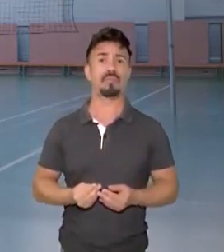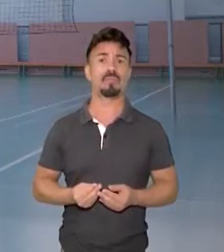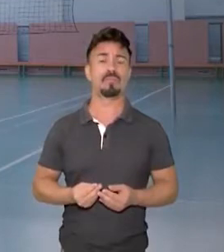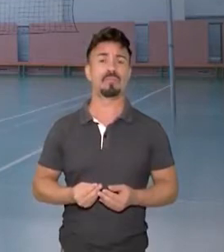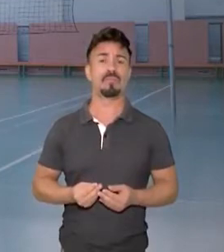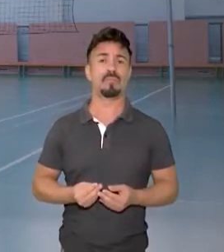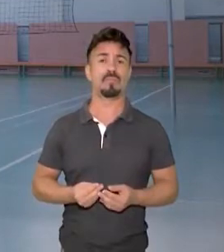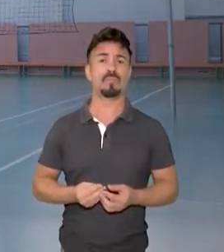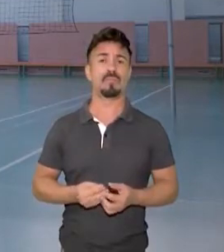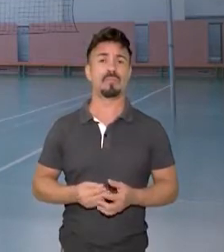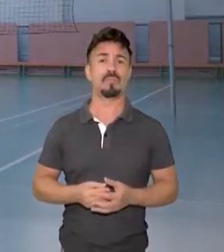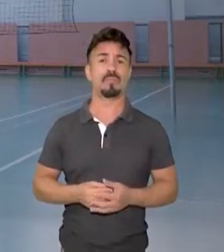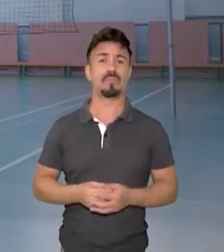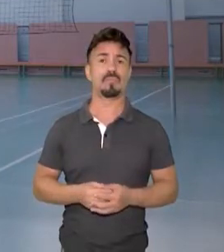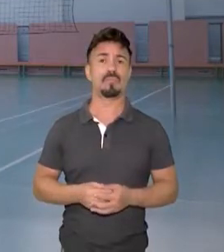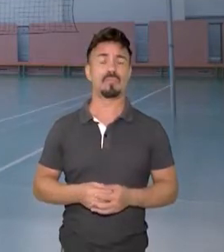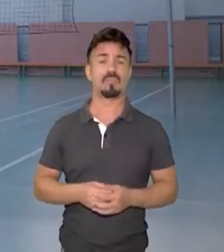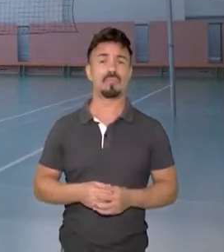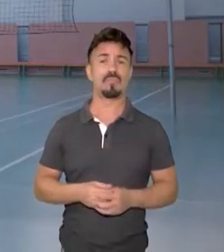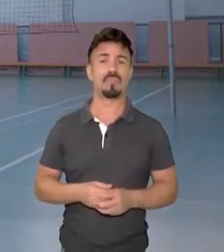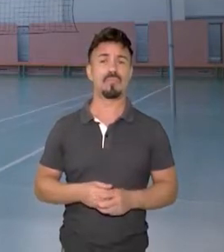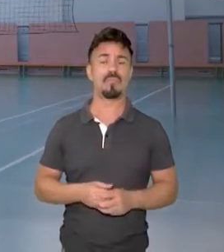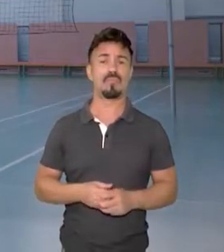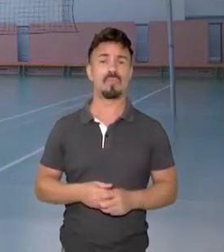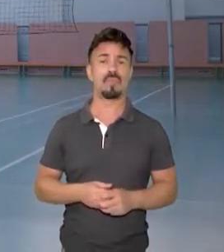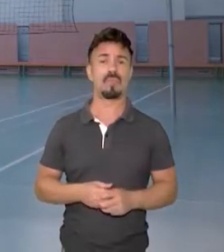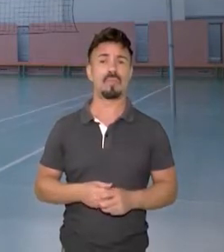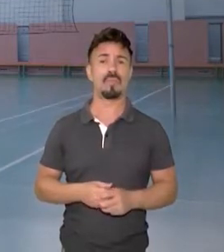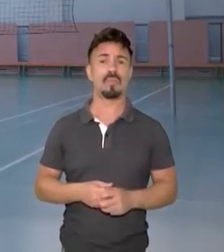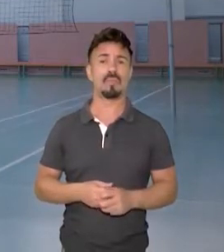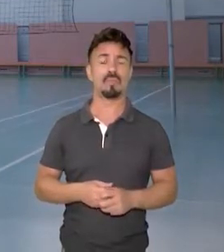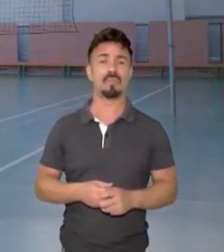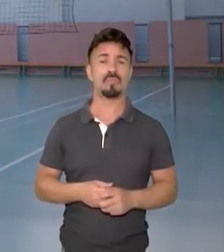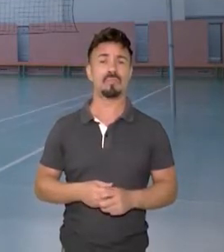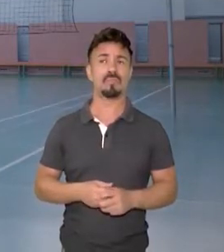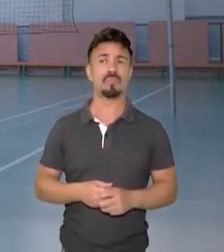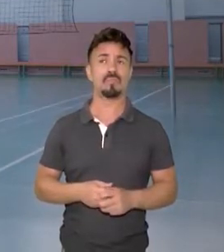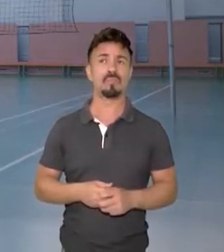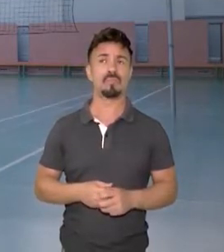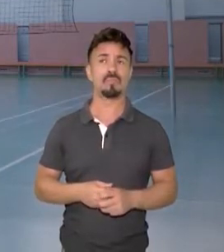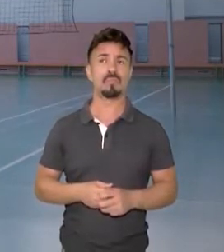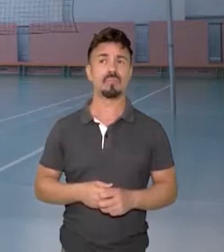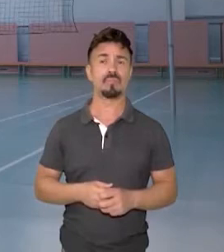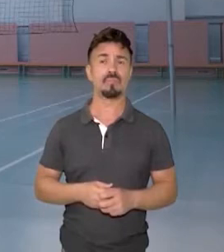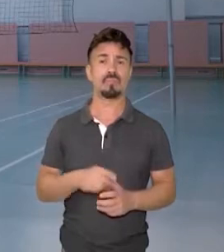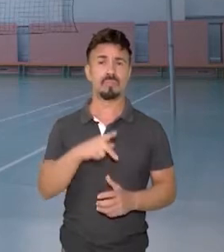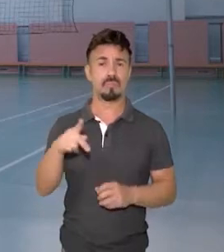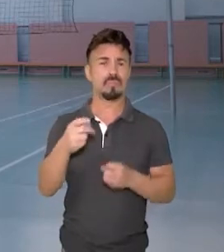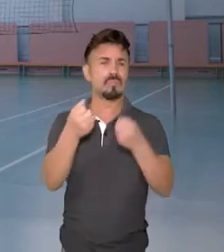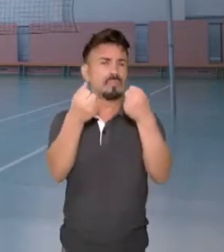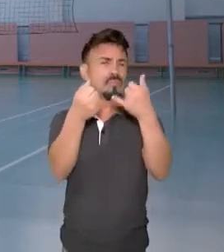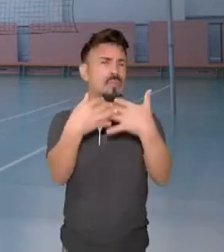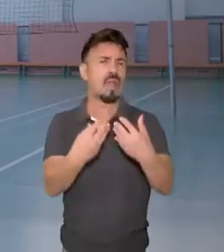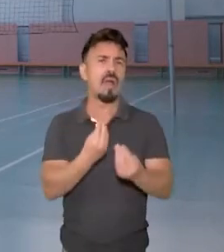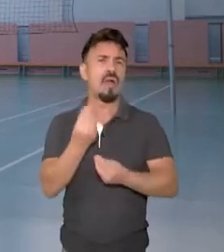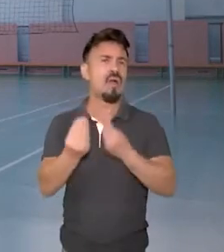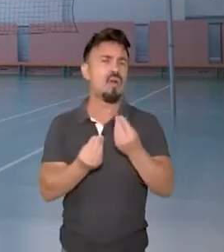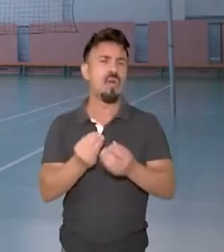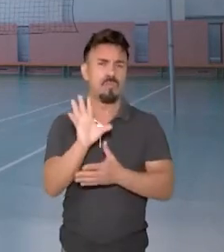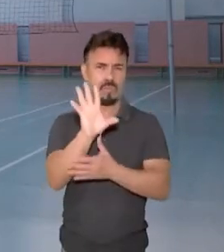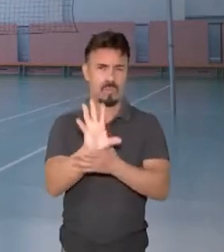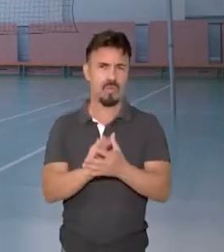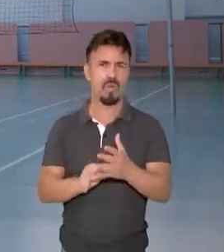das pernas e mesma coisa a adoção delas tá bom só que ao contrário na prática professor vai explicar para vocês